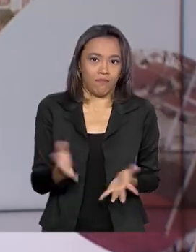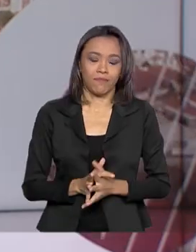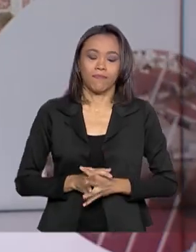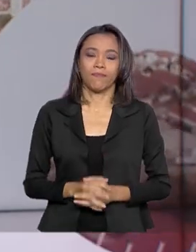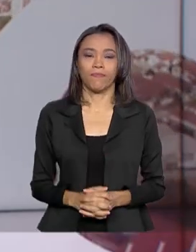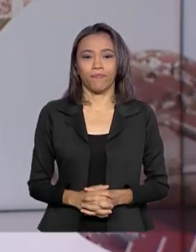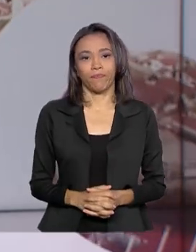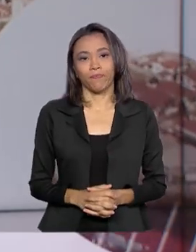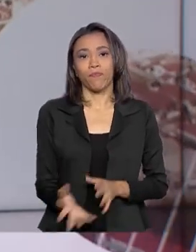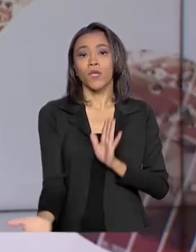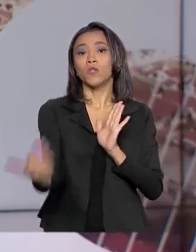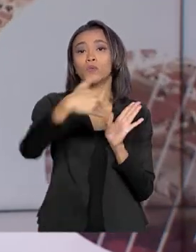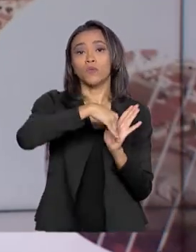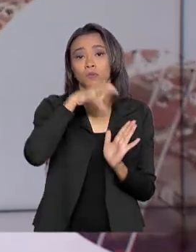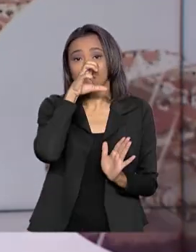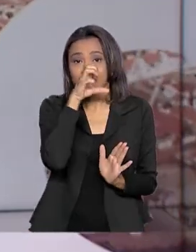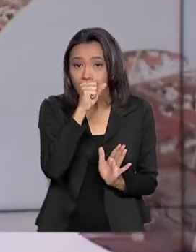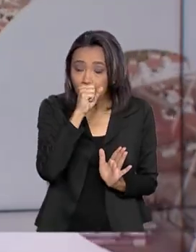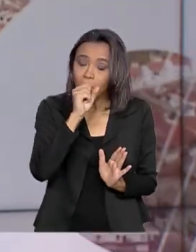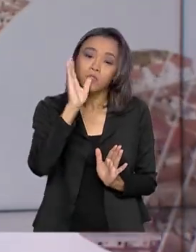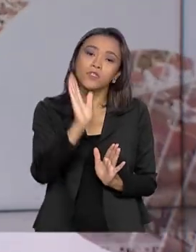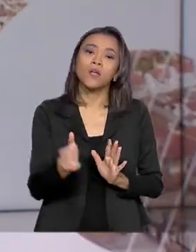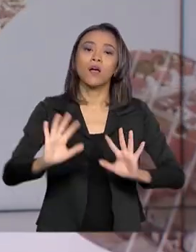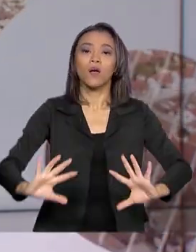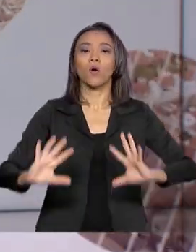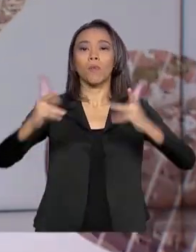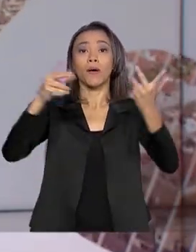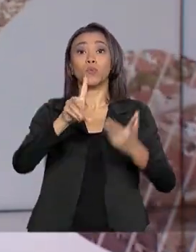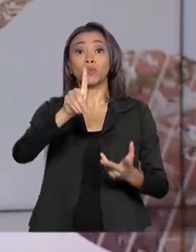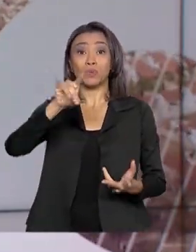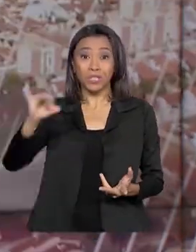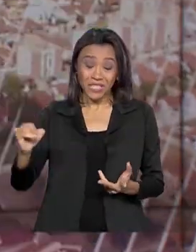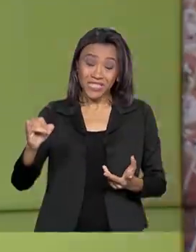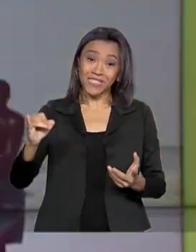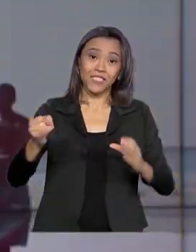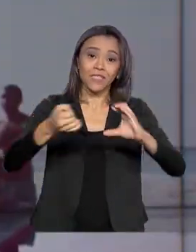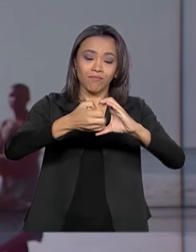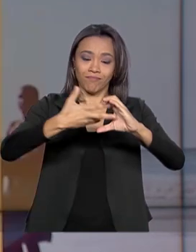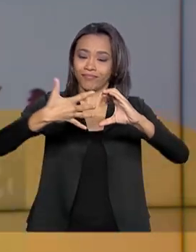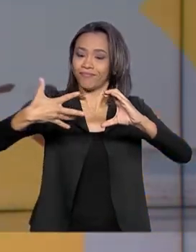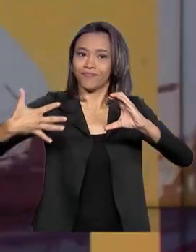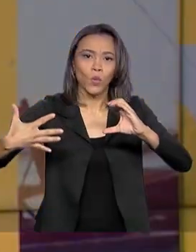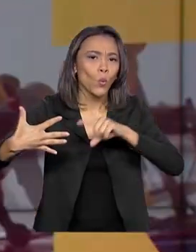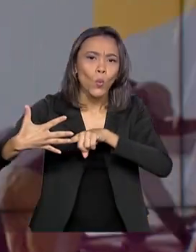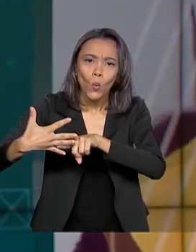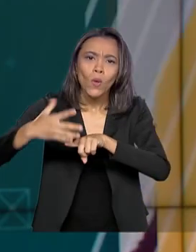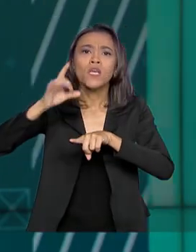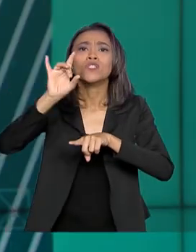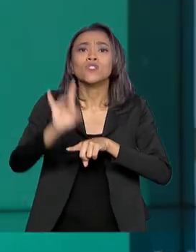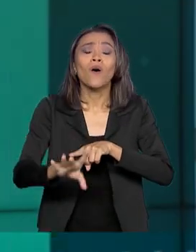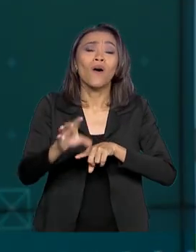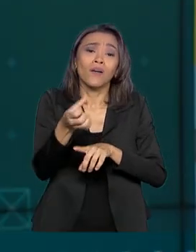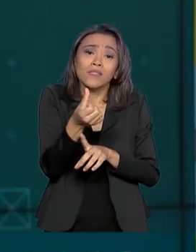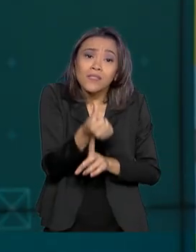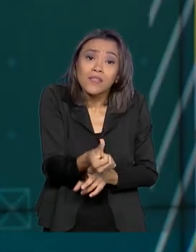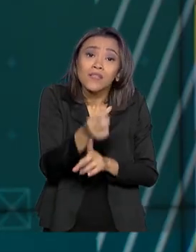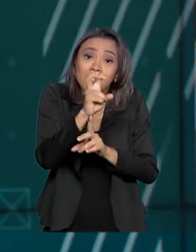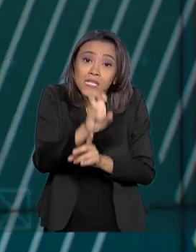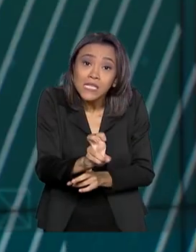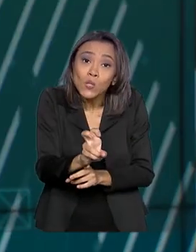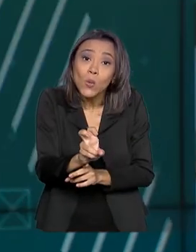No último sábado foi comemorado o Dia Mundial de Doenças Raras, aquelas que afetam apenas 65